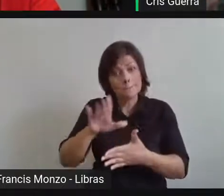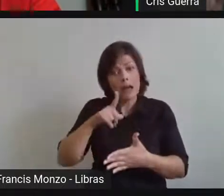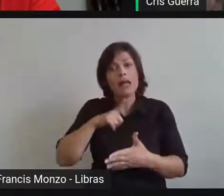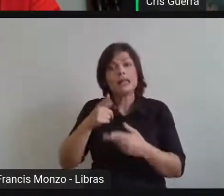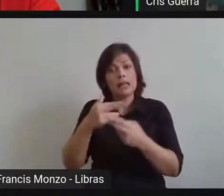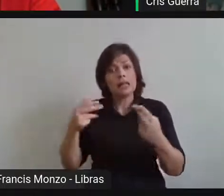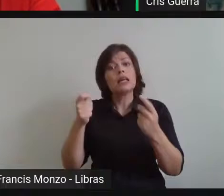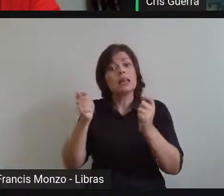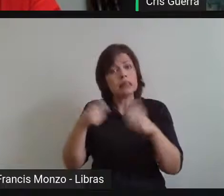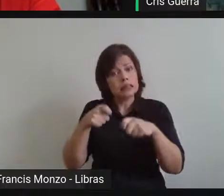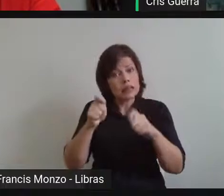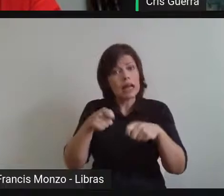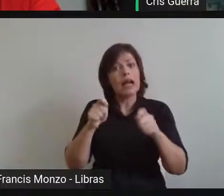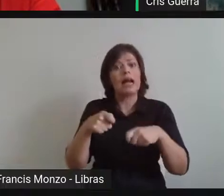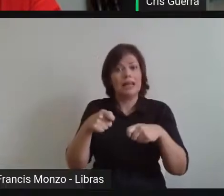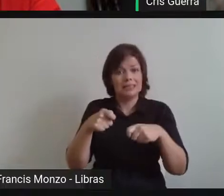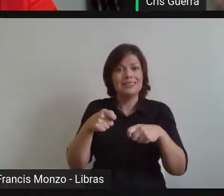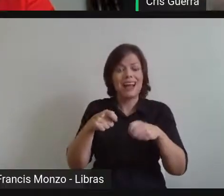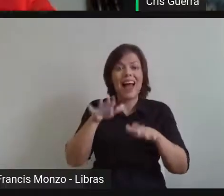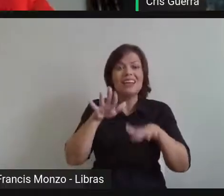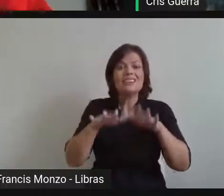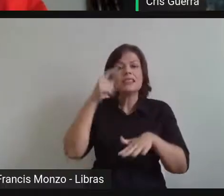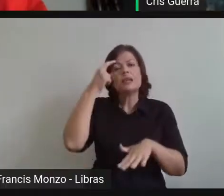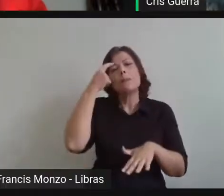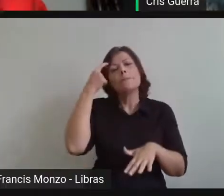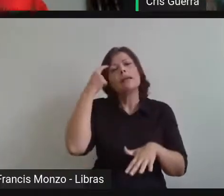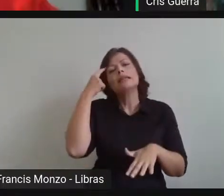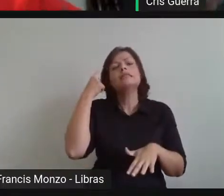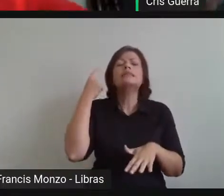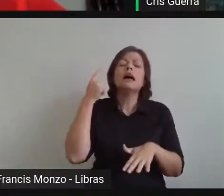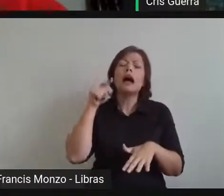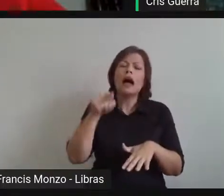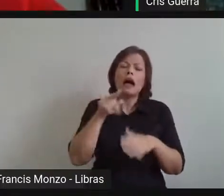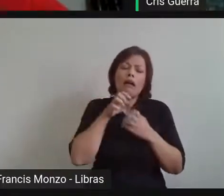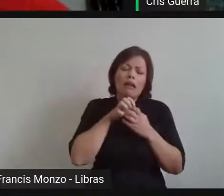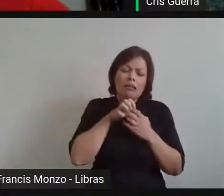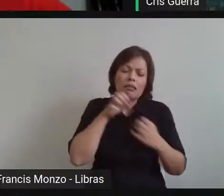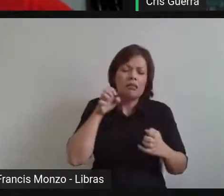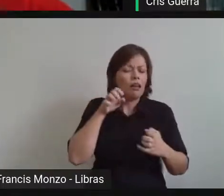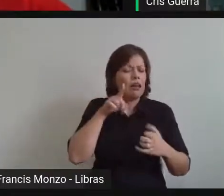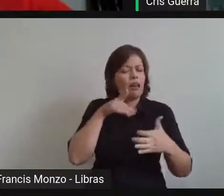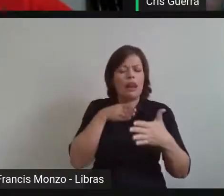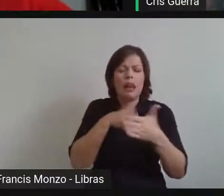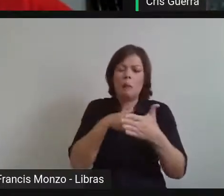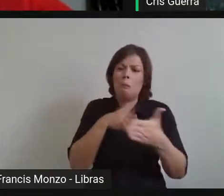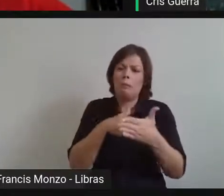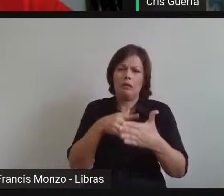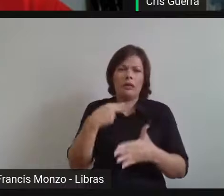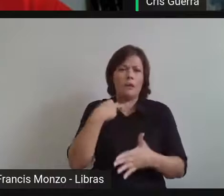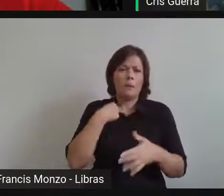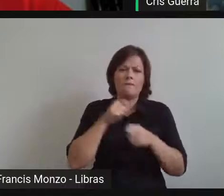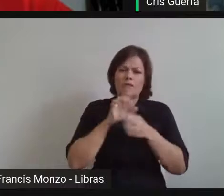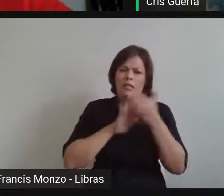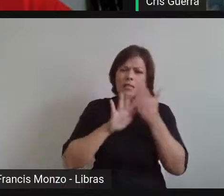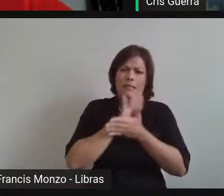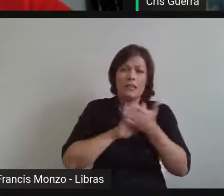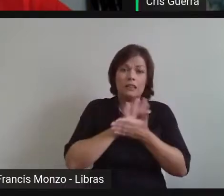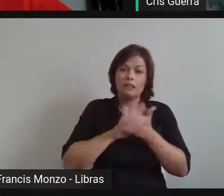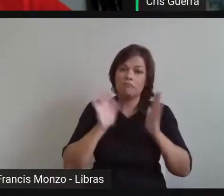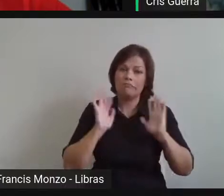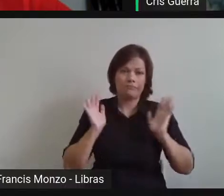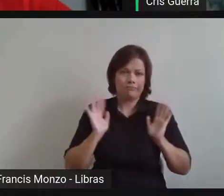gente enxerga a idade como um definidor, como um limitador completo, né? Eu acho que a gente precisa entender que não dá para fazer